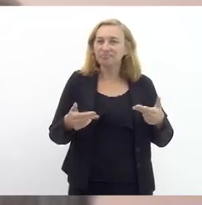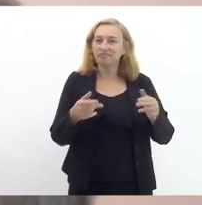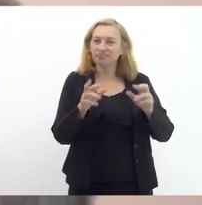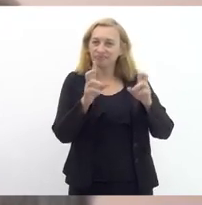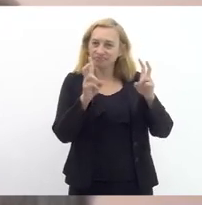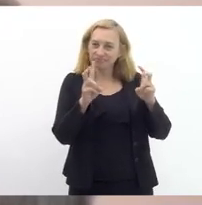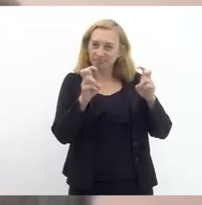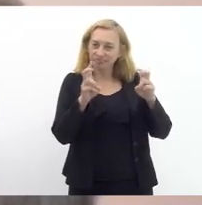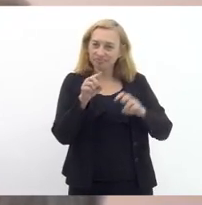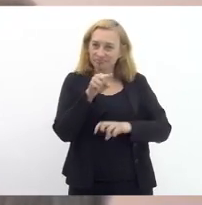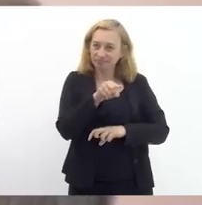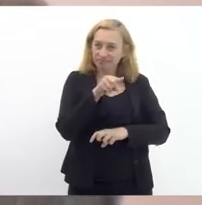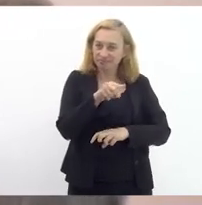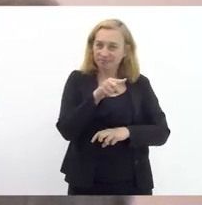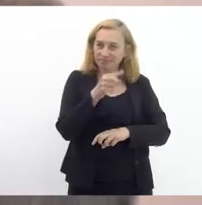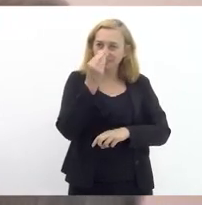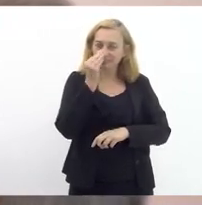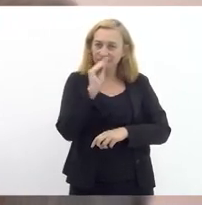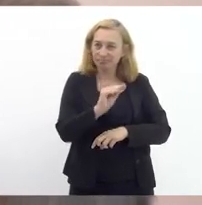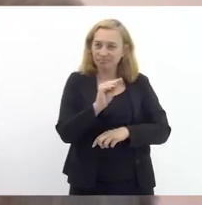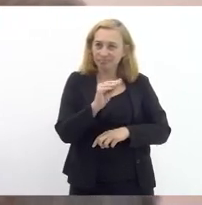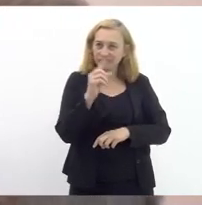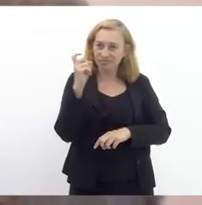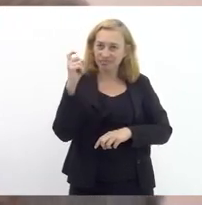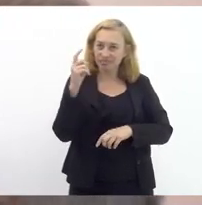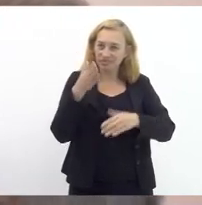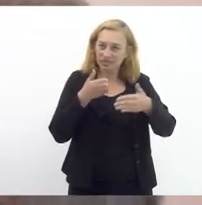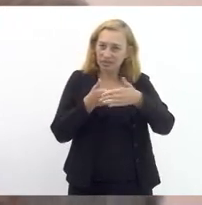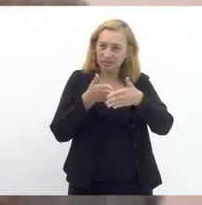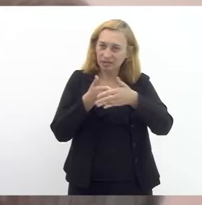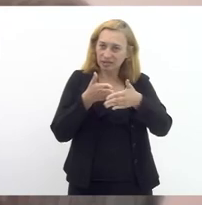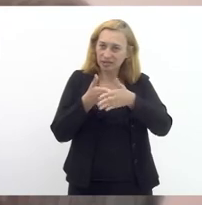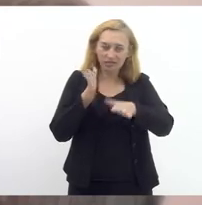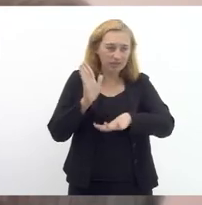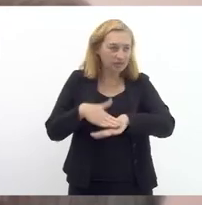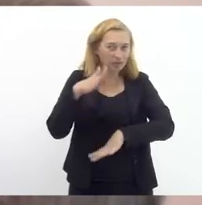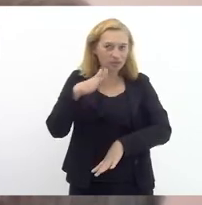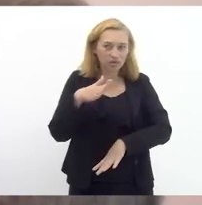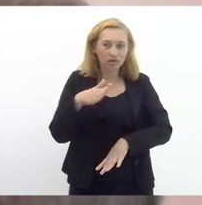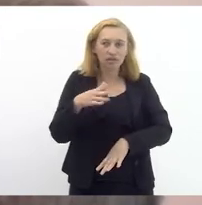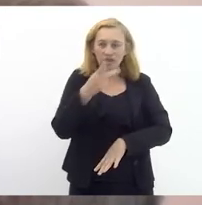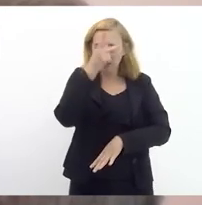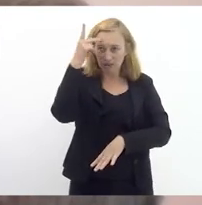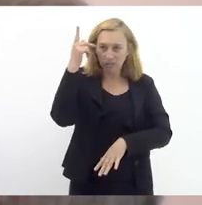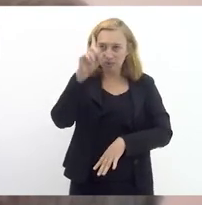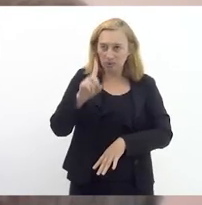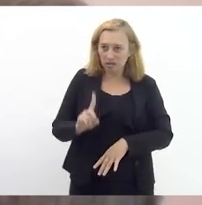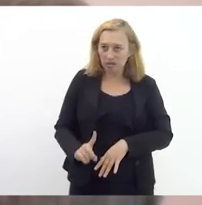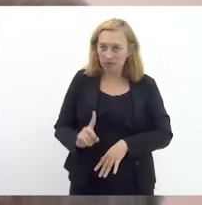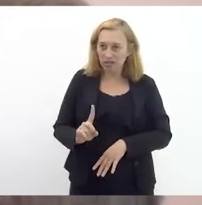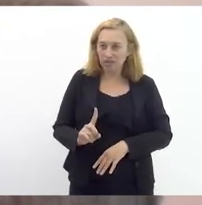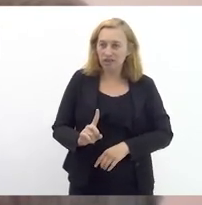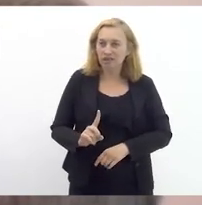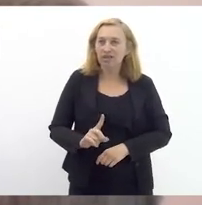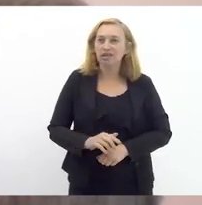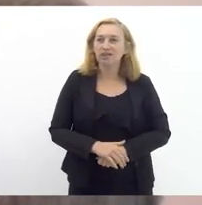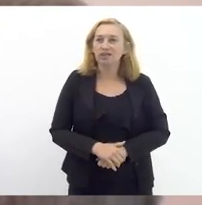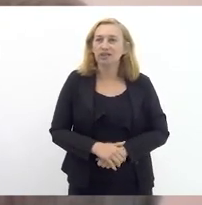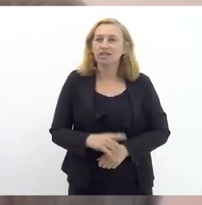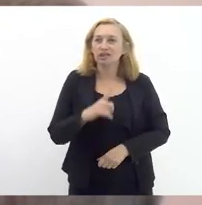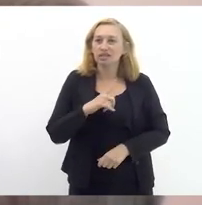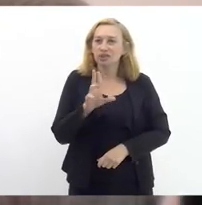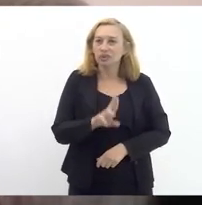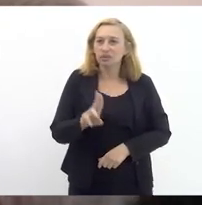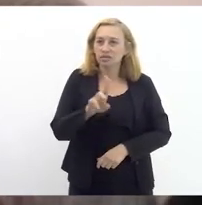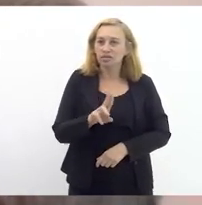foram desrespeitados, dificultando por demais aqueles portadores de deficiência que, porventura, tenham que